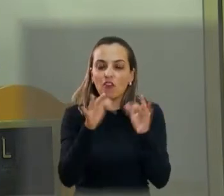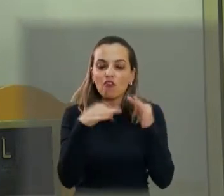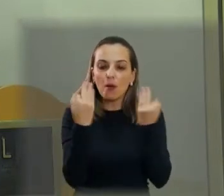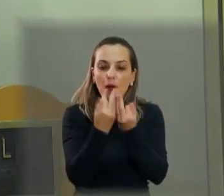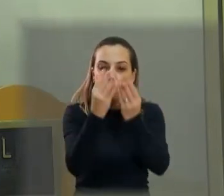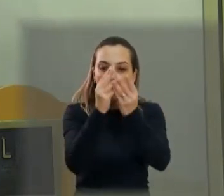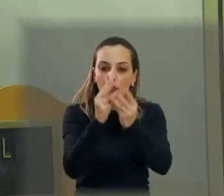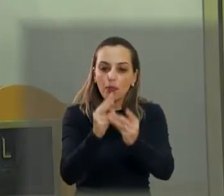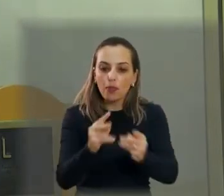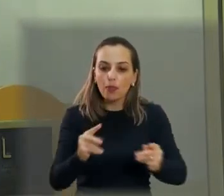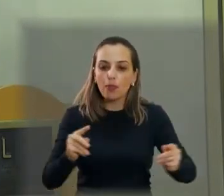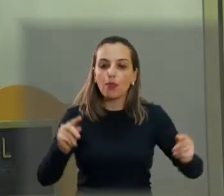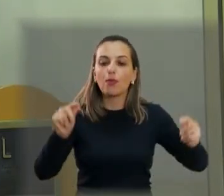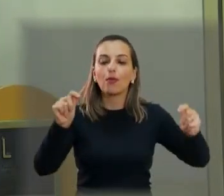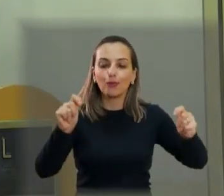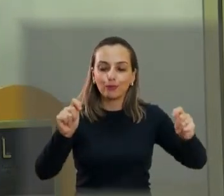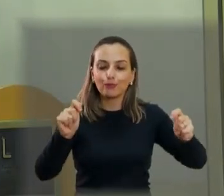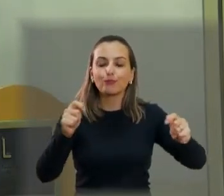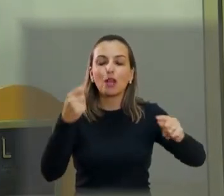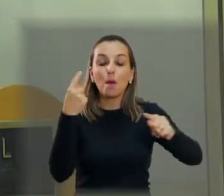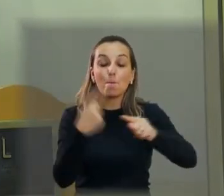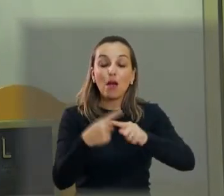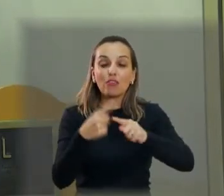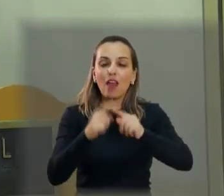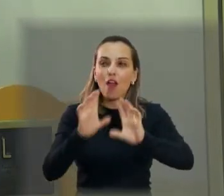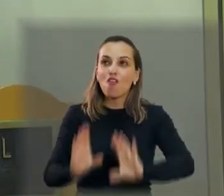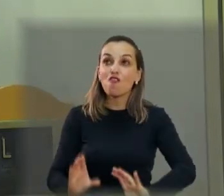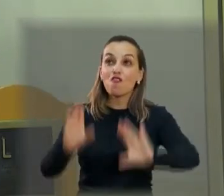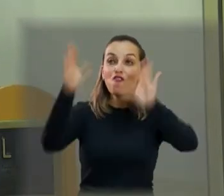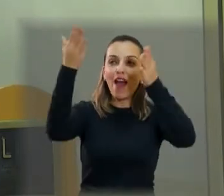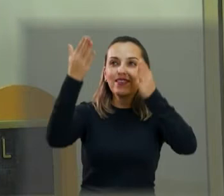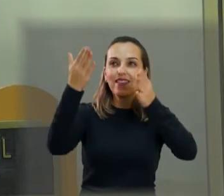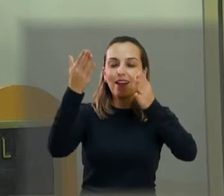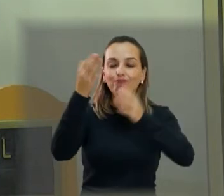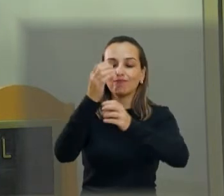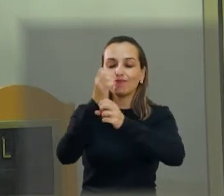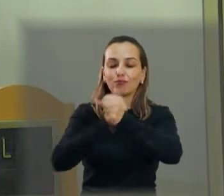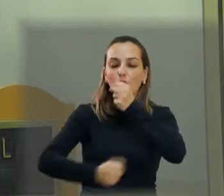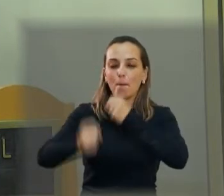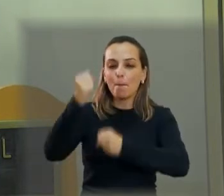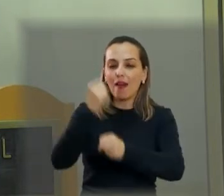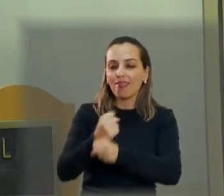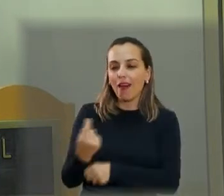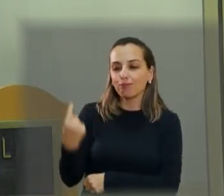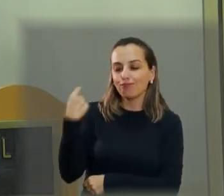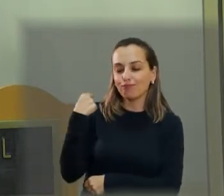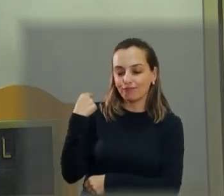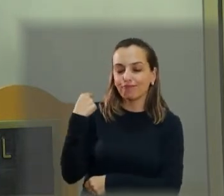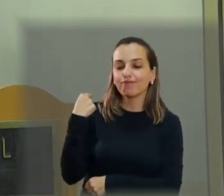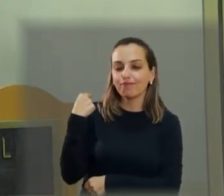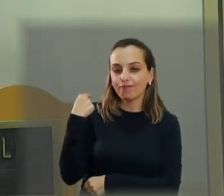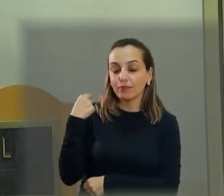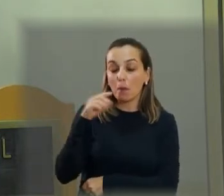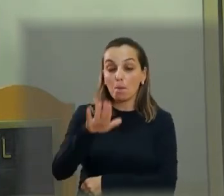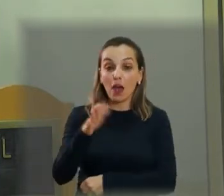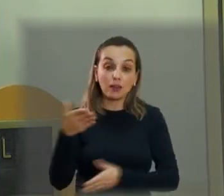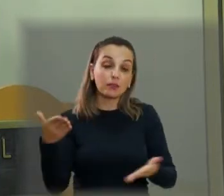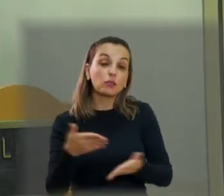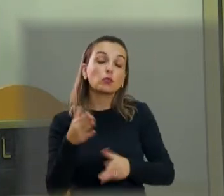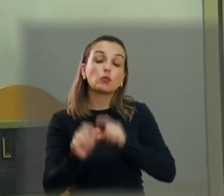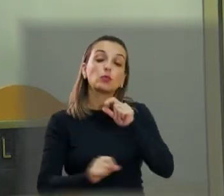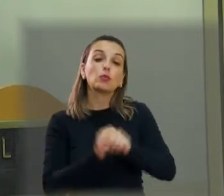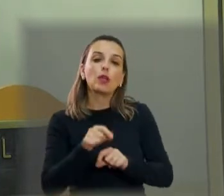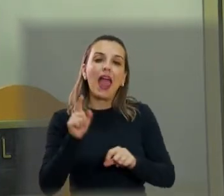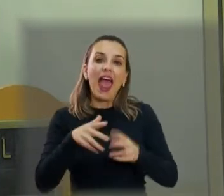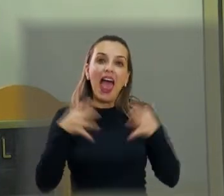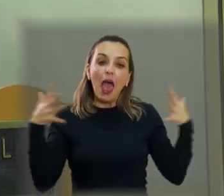por conta de tudo o que aconteceu no final do ano. Mas hoje a gente tem um cenário de